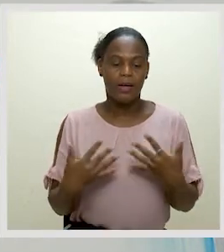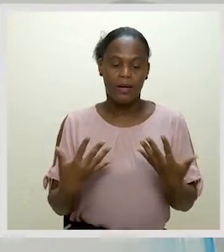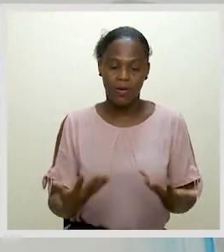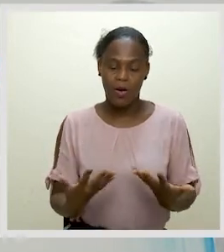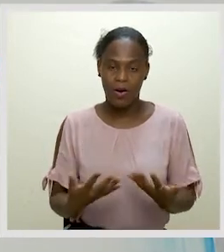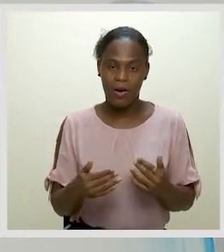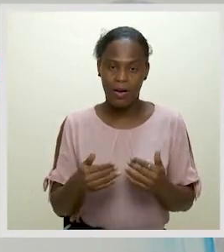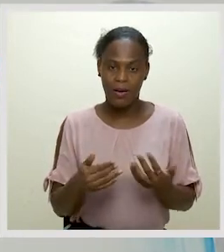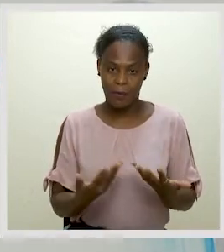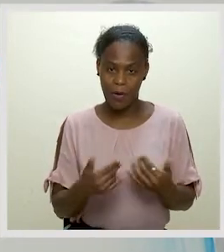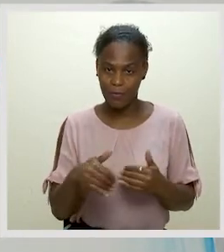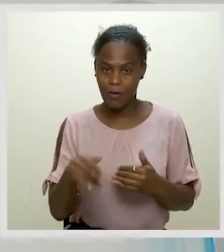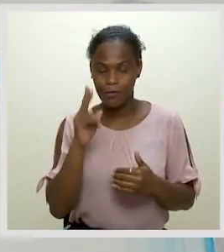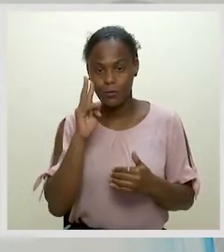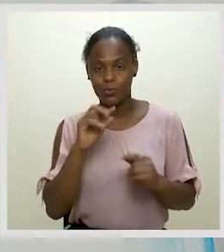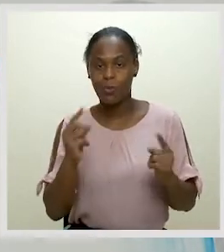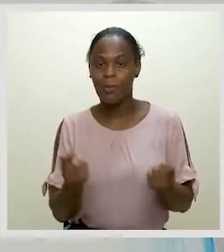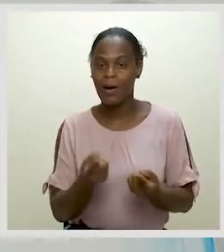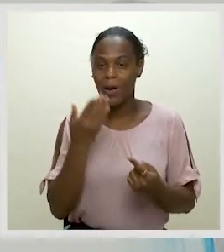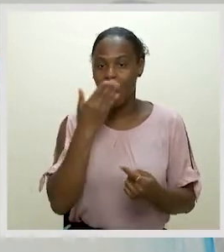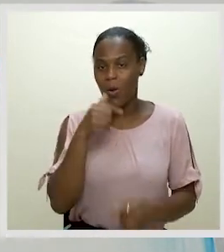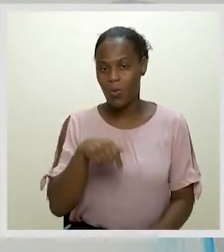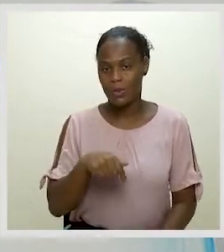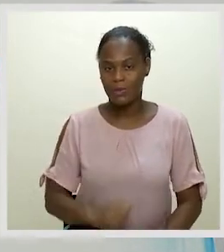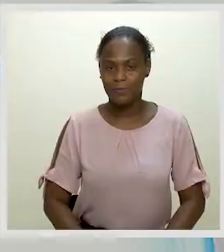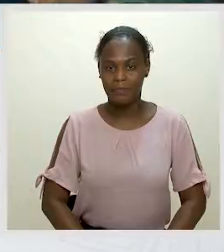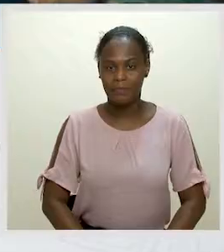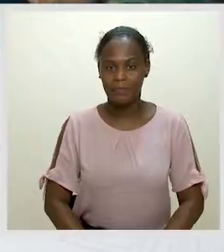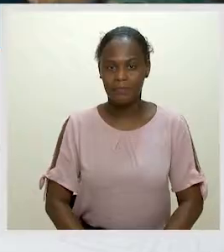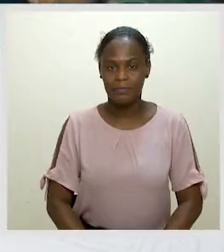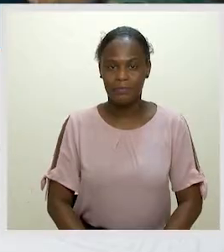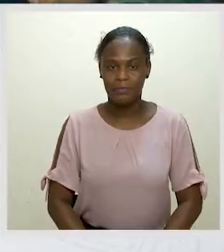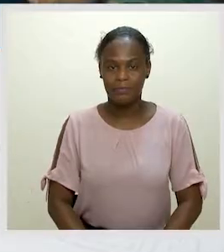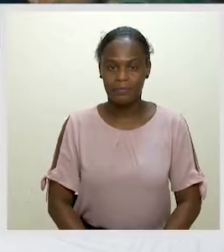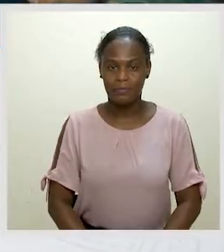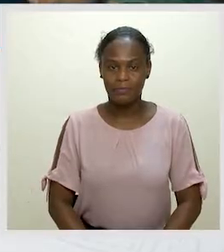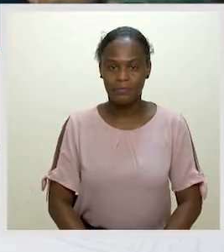Agora vamos para o nosso sumário de hoje.